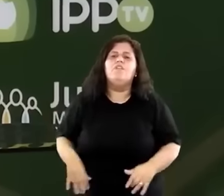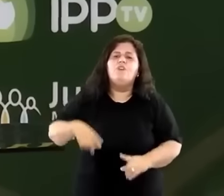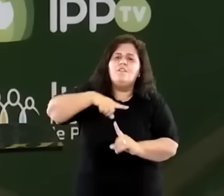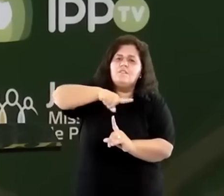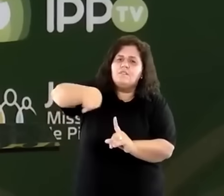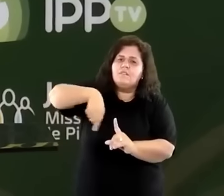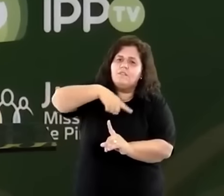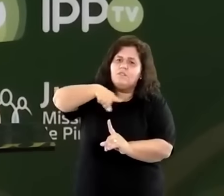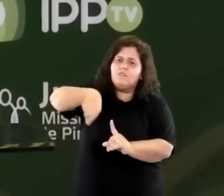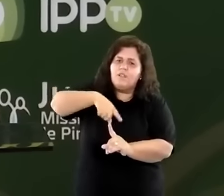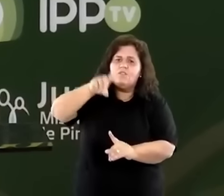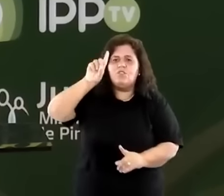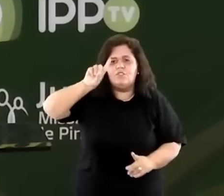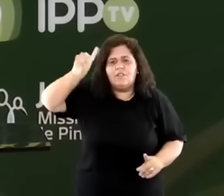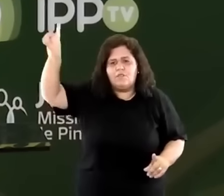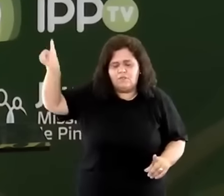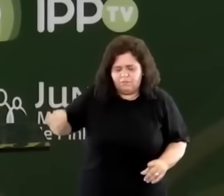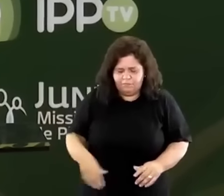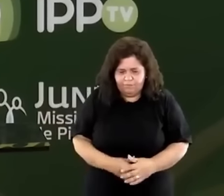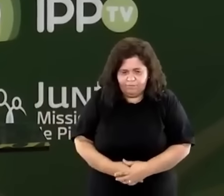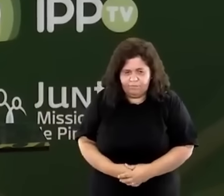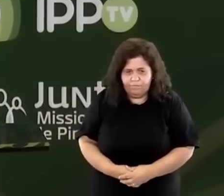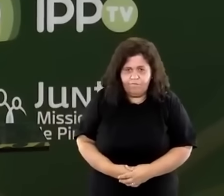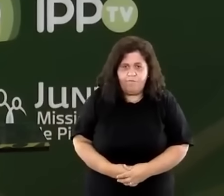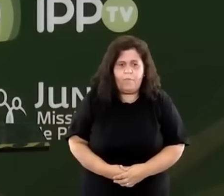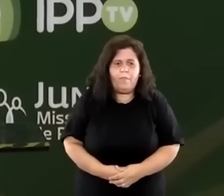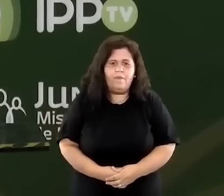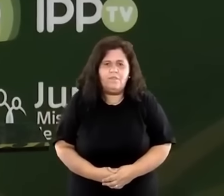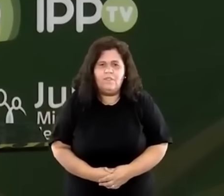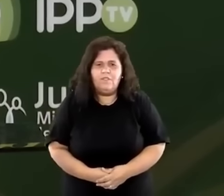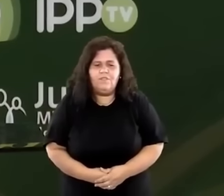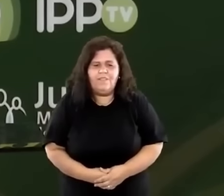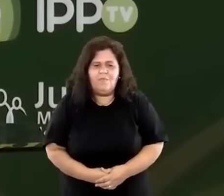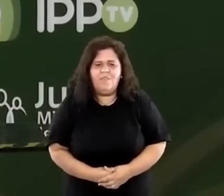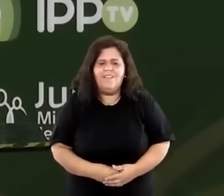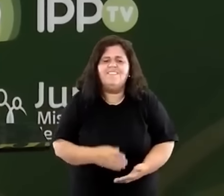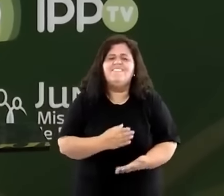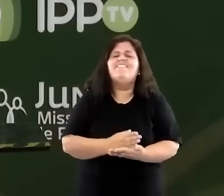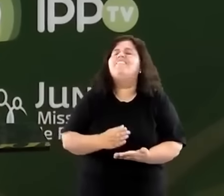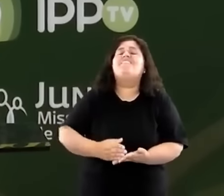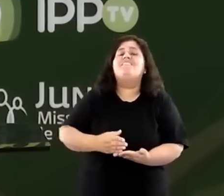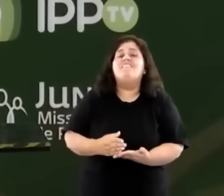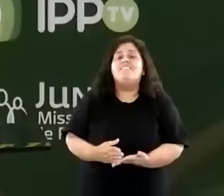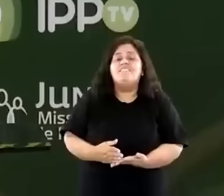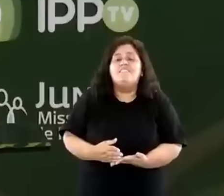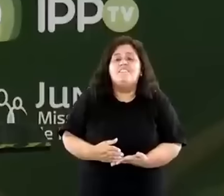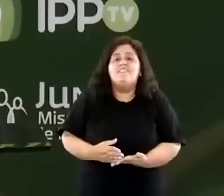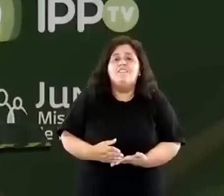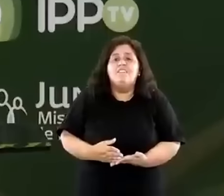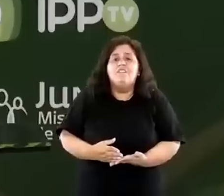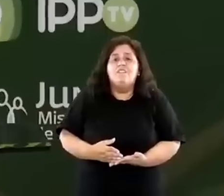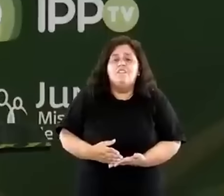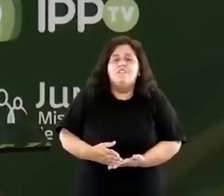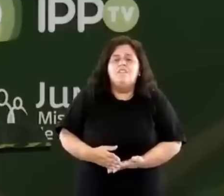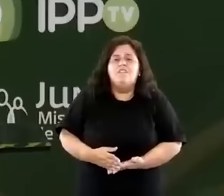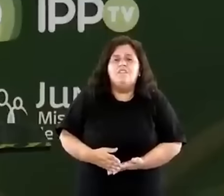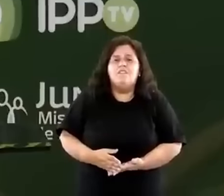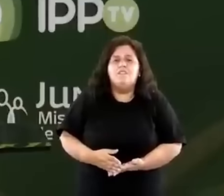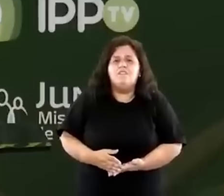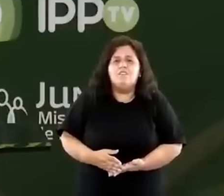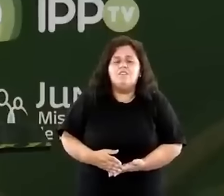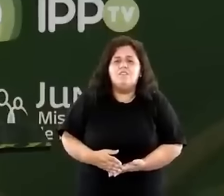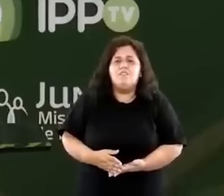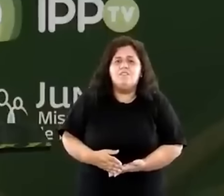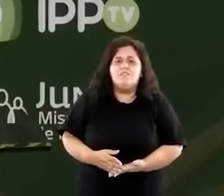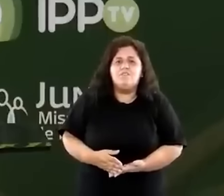Deus mas finalmente encerro aqui a quinta lição é a doxologia não